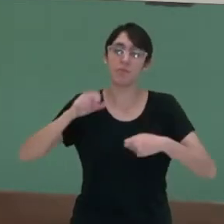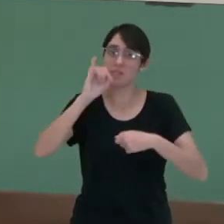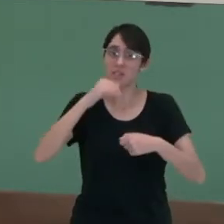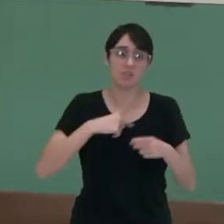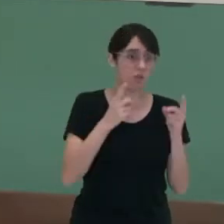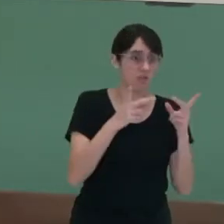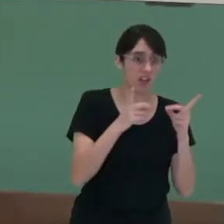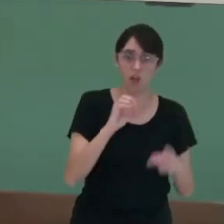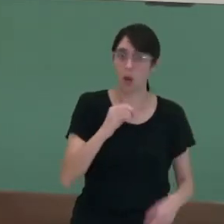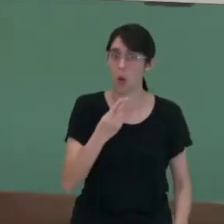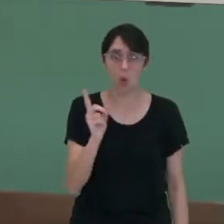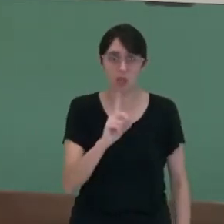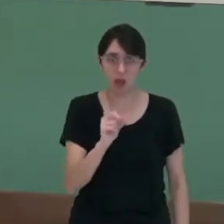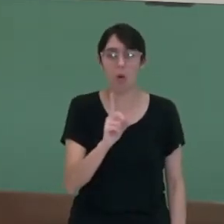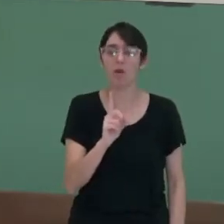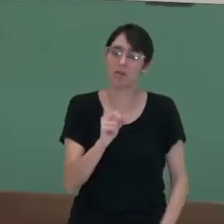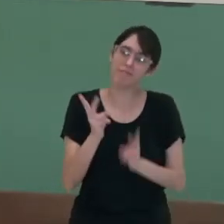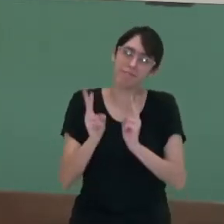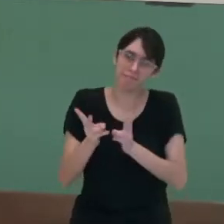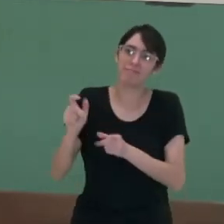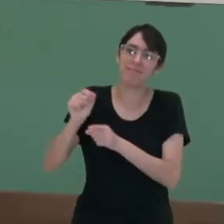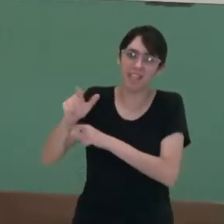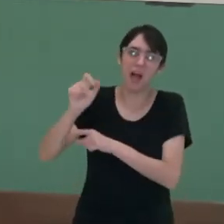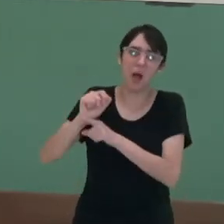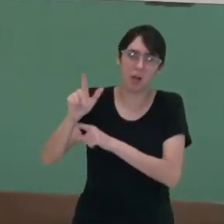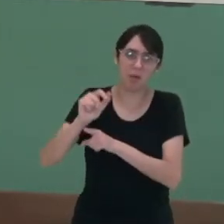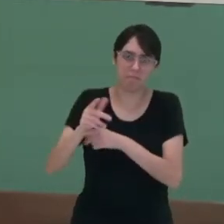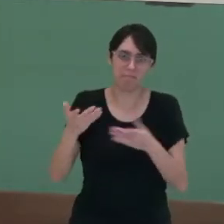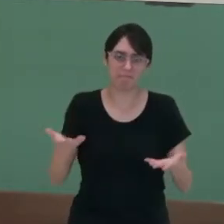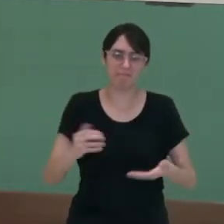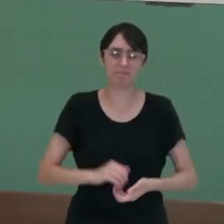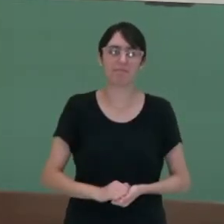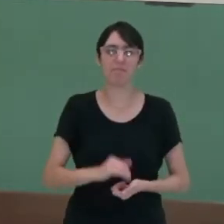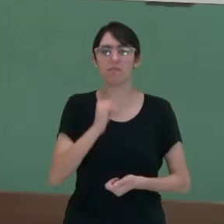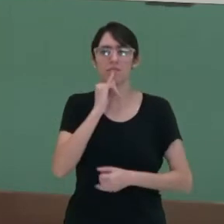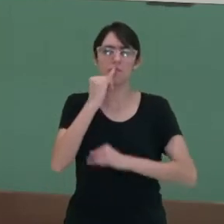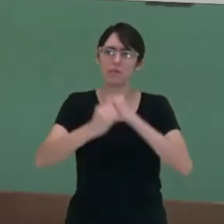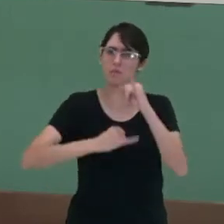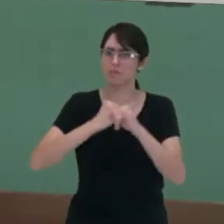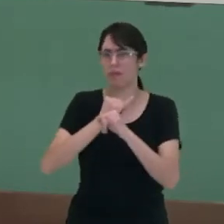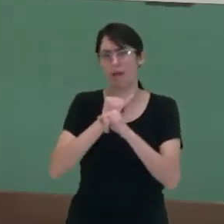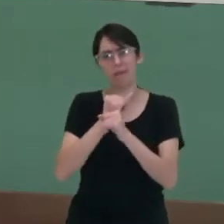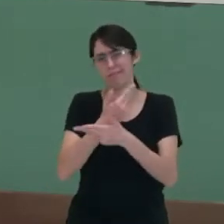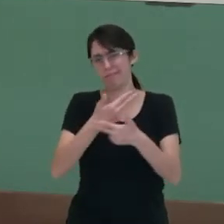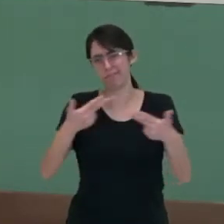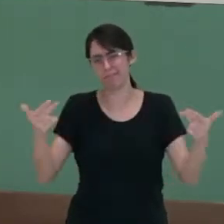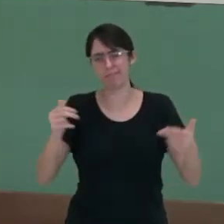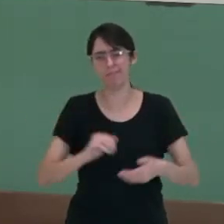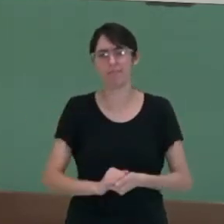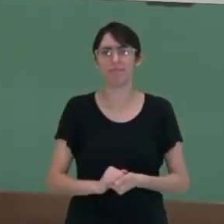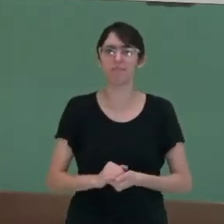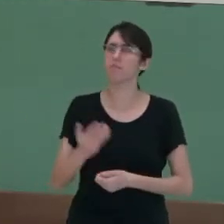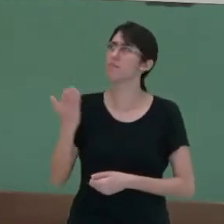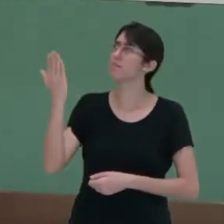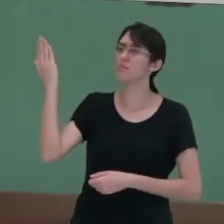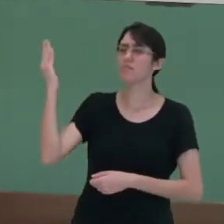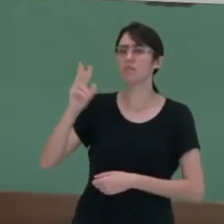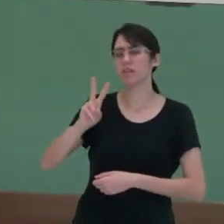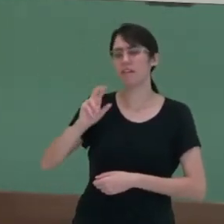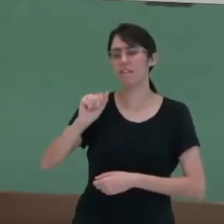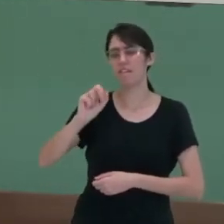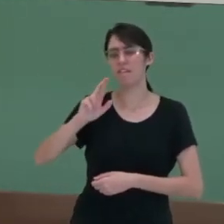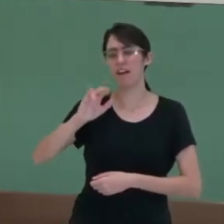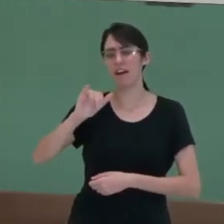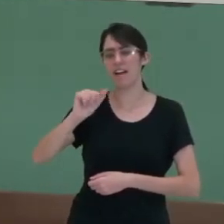exemplo do custo fixo, tá? A internet e assim por diante. Os custos variáveis, por exemplo, você